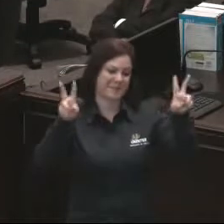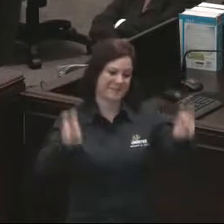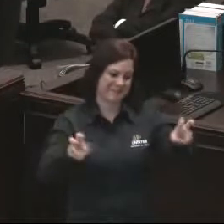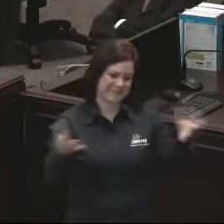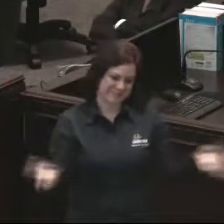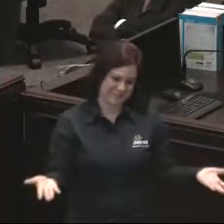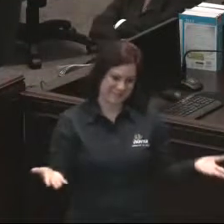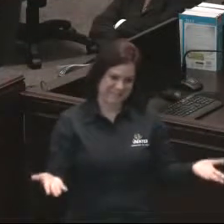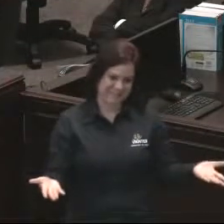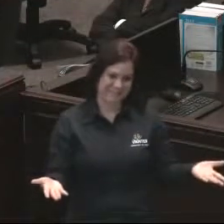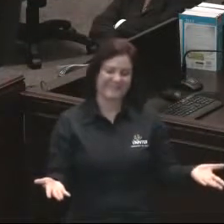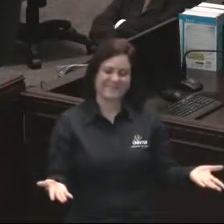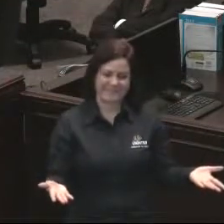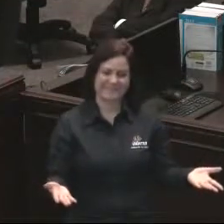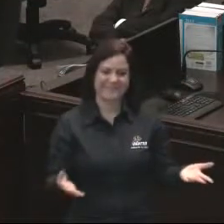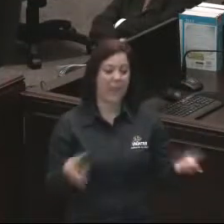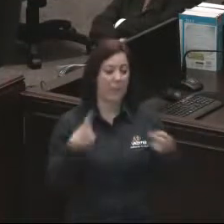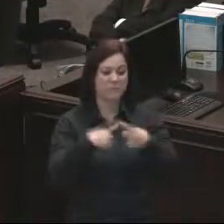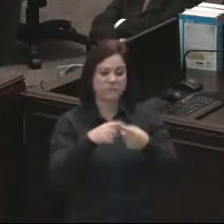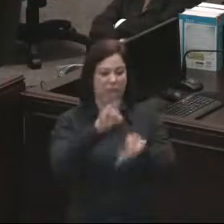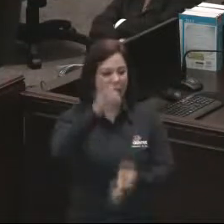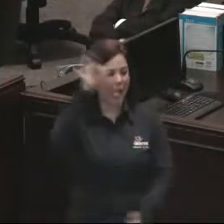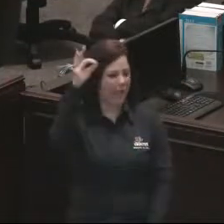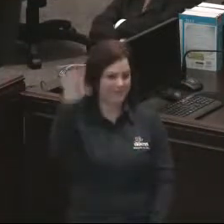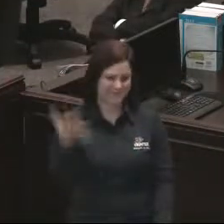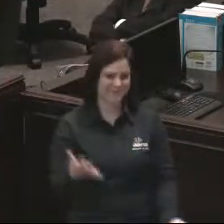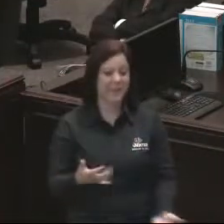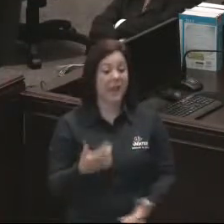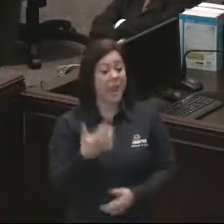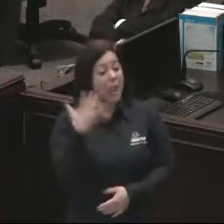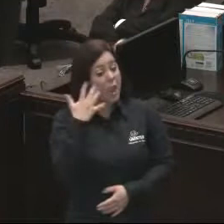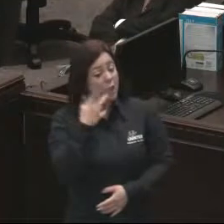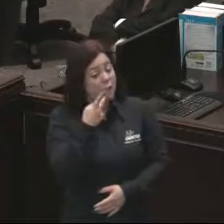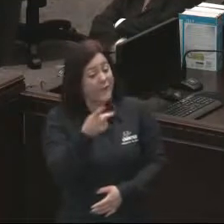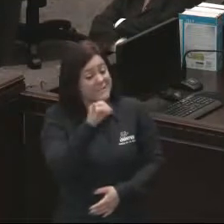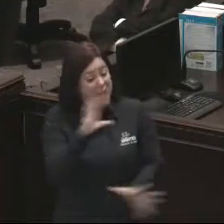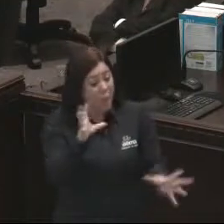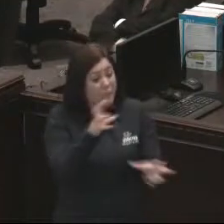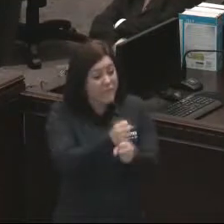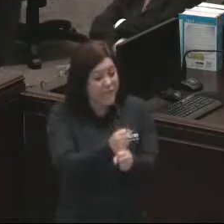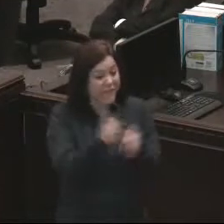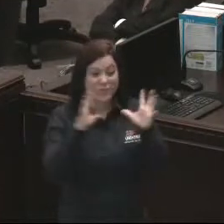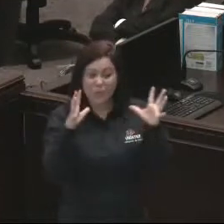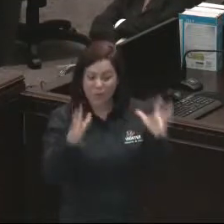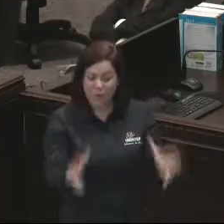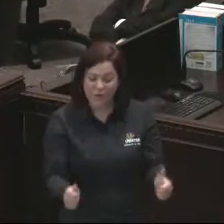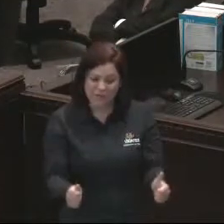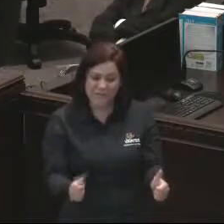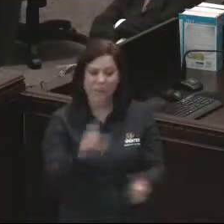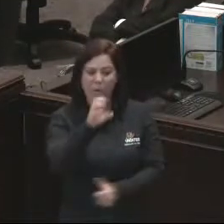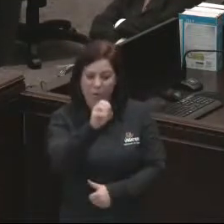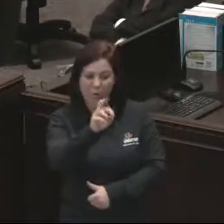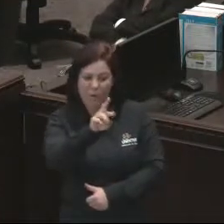Pois não, professor, responda. Eu acho que eu não posso te dizer se pode confiar em todas as produção